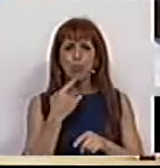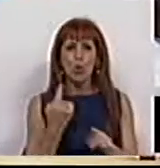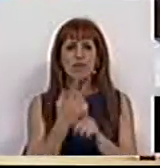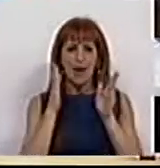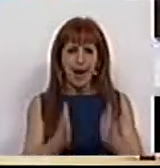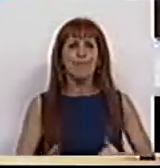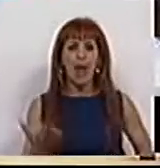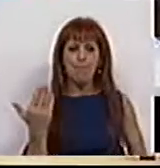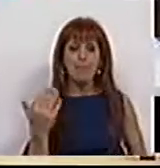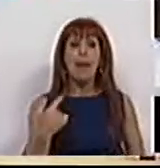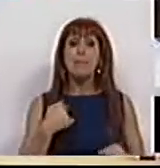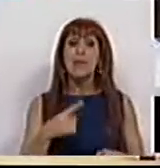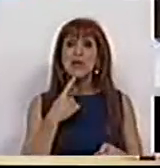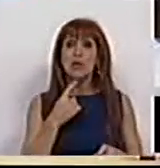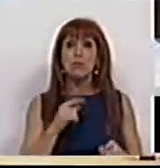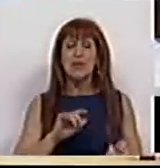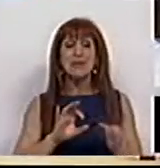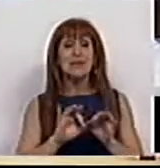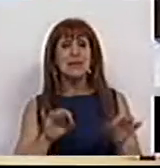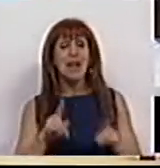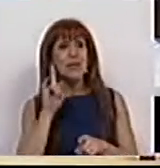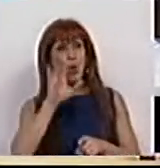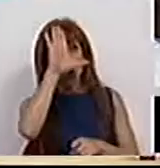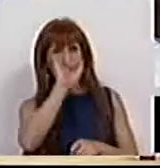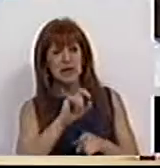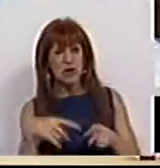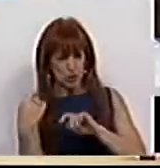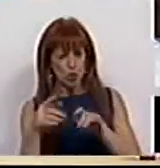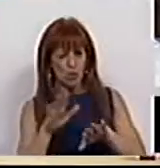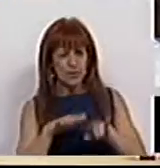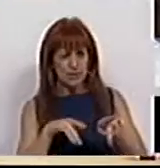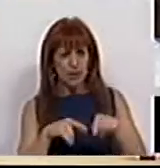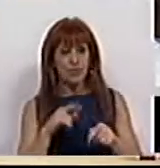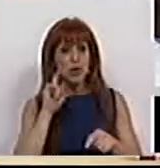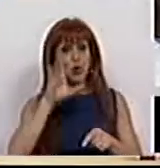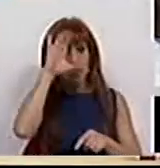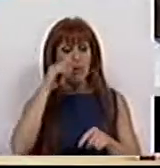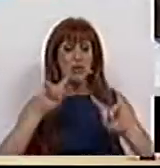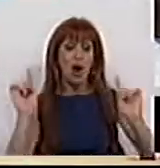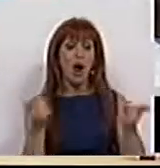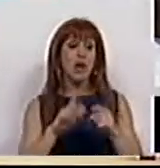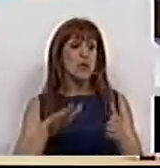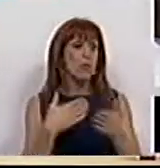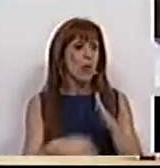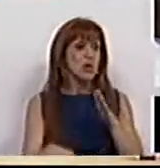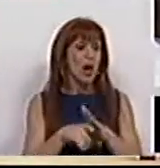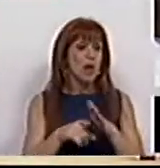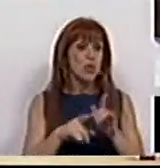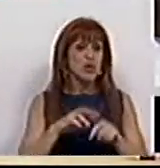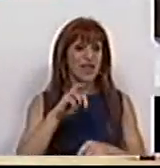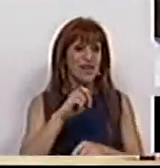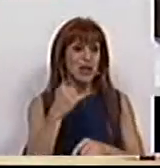coisa. Agora eu vou fazer a discussão nos termos em que a Sra. Ministra a colocou. A Sra. Ministra tem reduzido uma proposta de lei